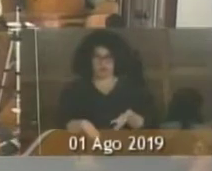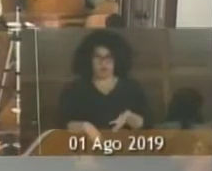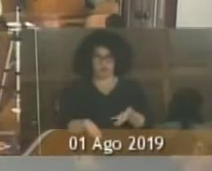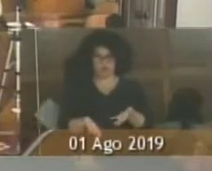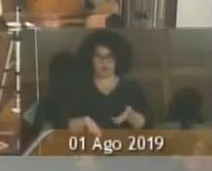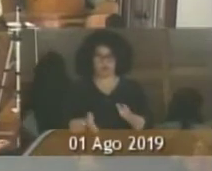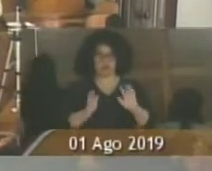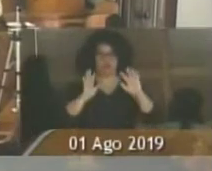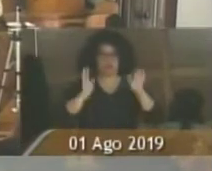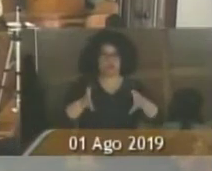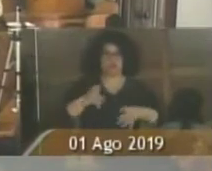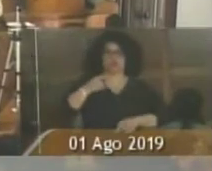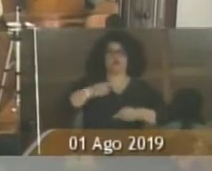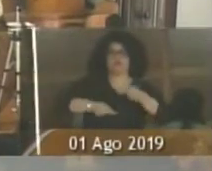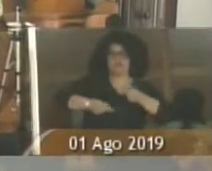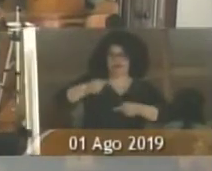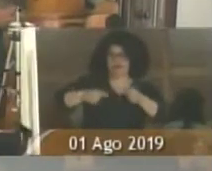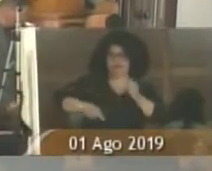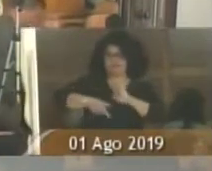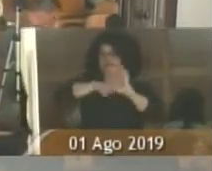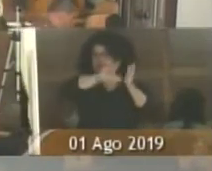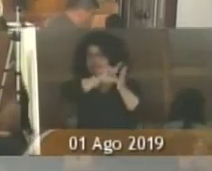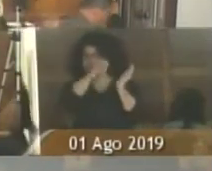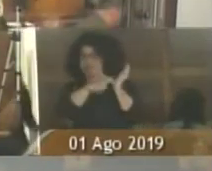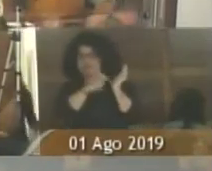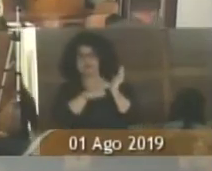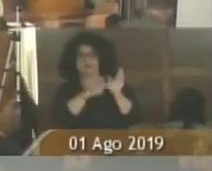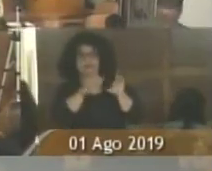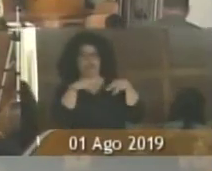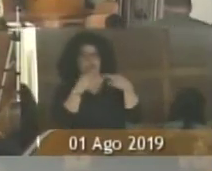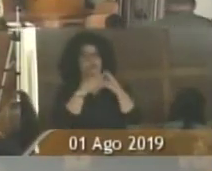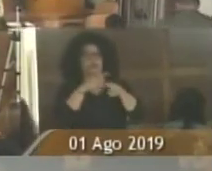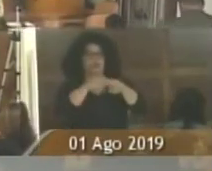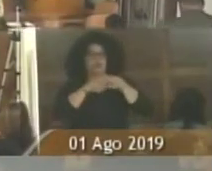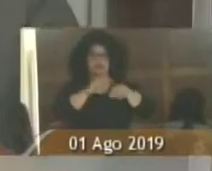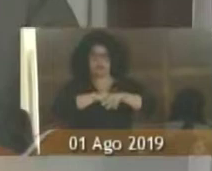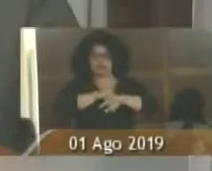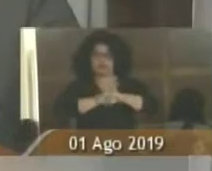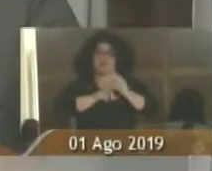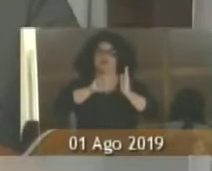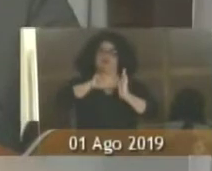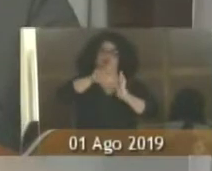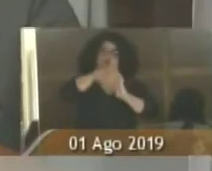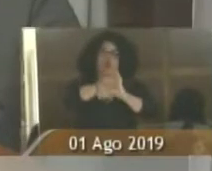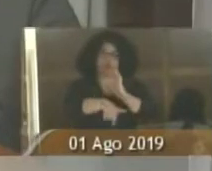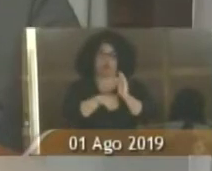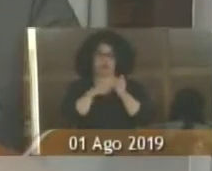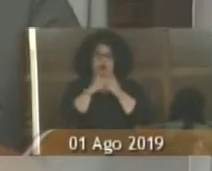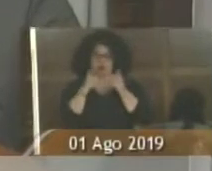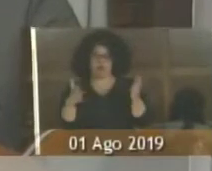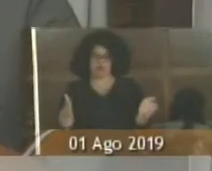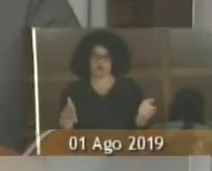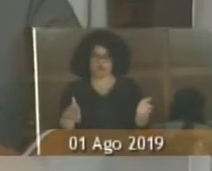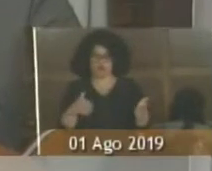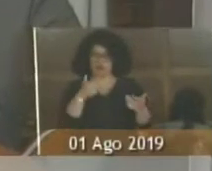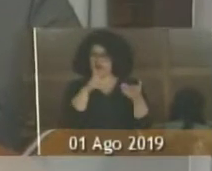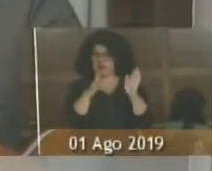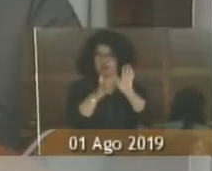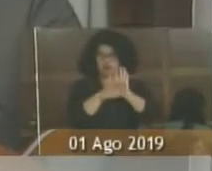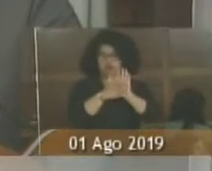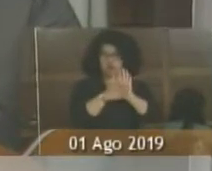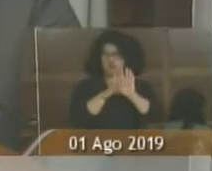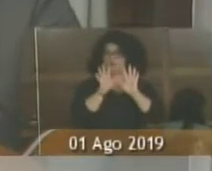hoje já discutida aqui na parte da manhã e até por isso o atraso dessa sessão, não consta ainda em pauta, mas